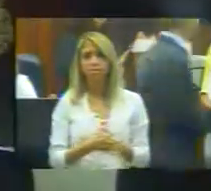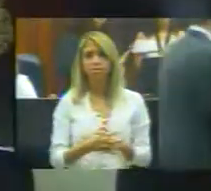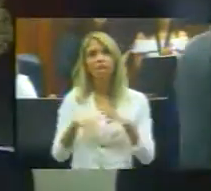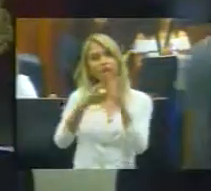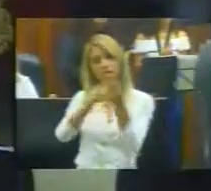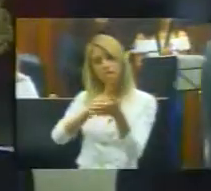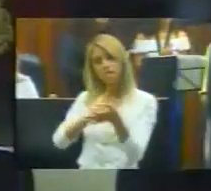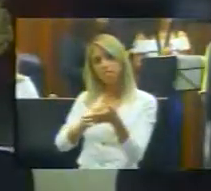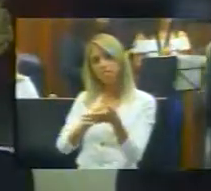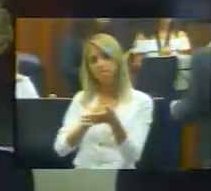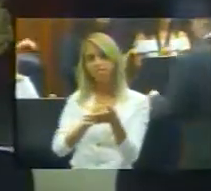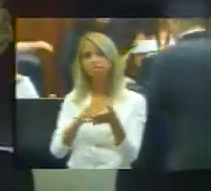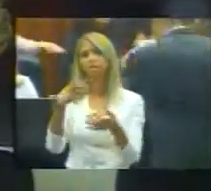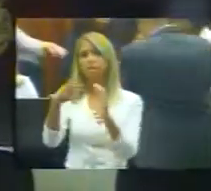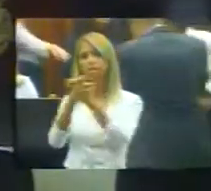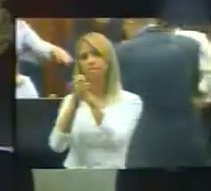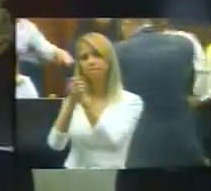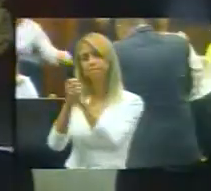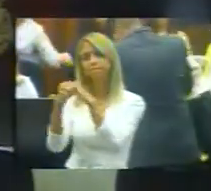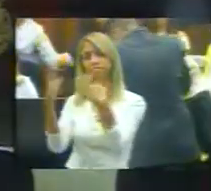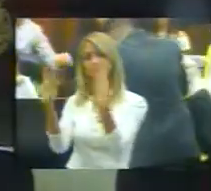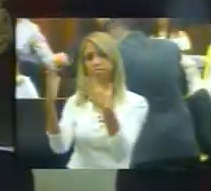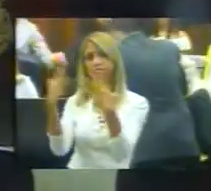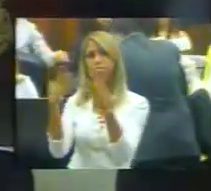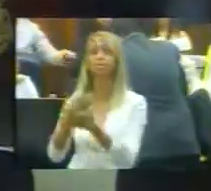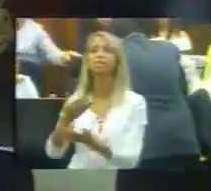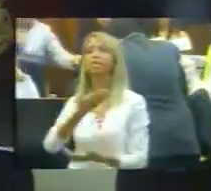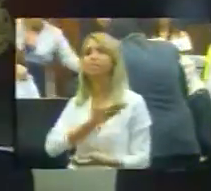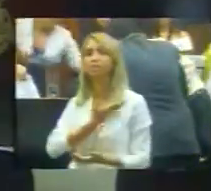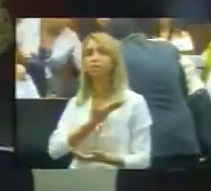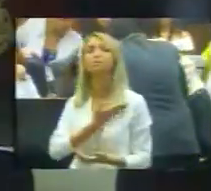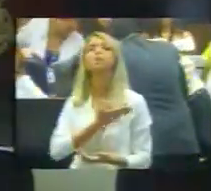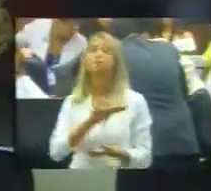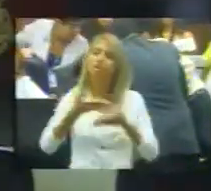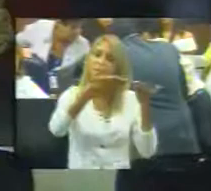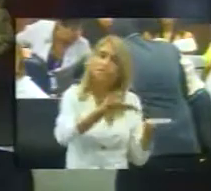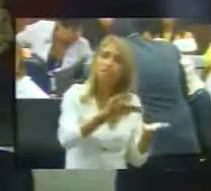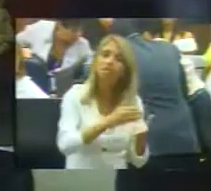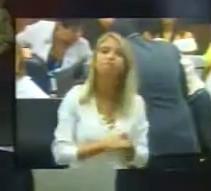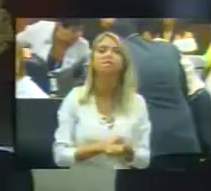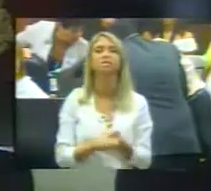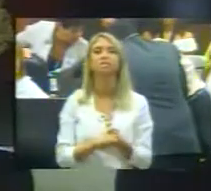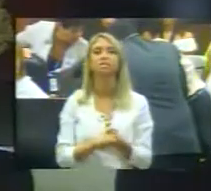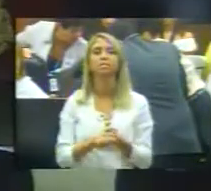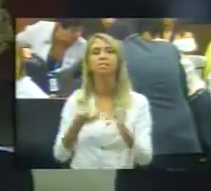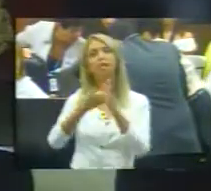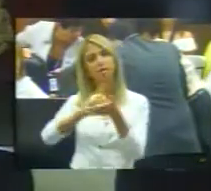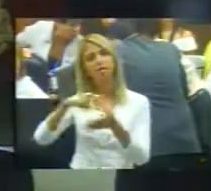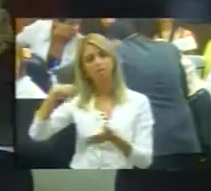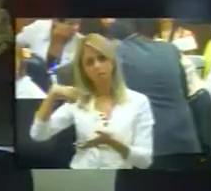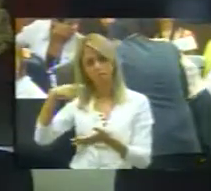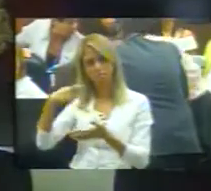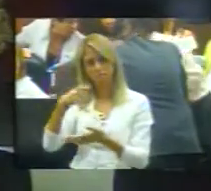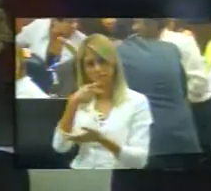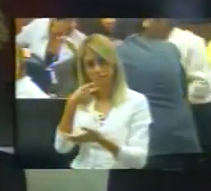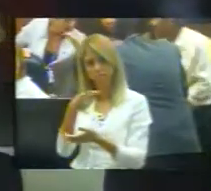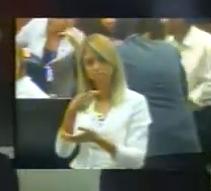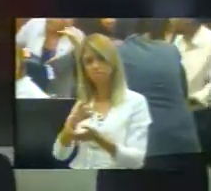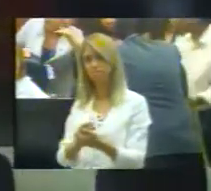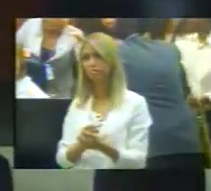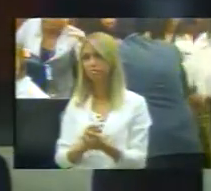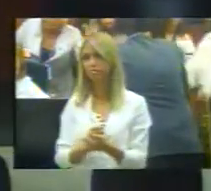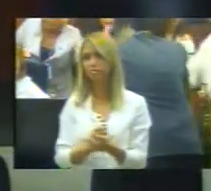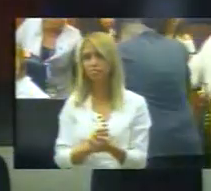Antes, parabenizar o nosso colega que acabou de chegar, antes de passar a palavra para a autoridade Jane, que já foi presidente